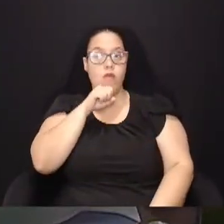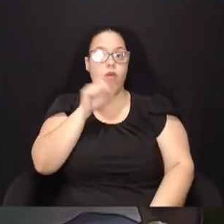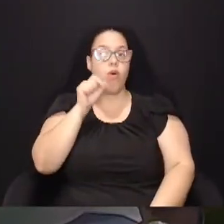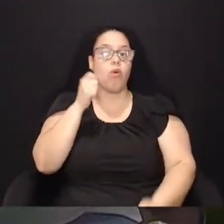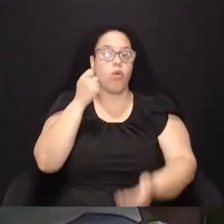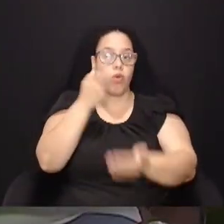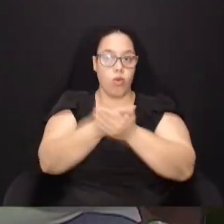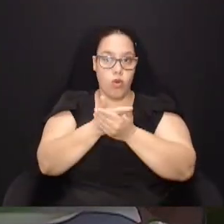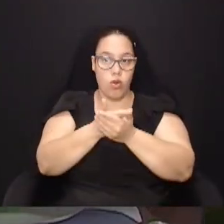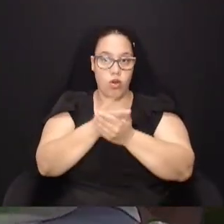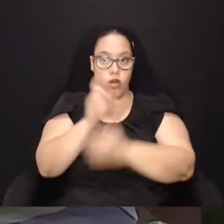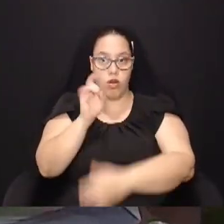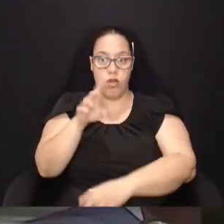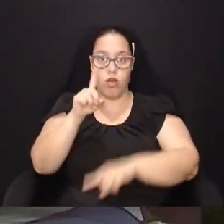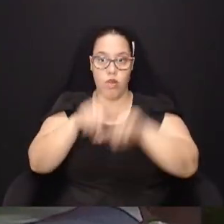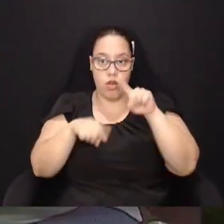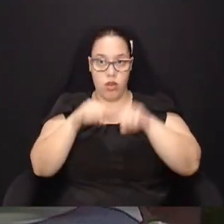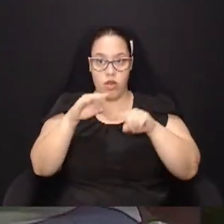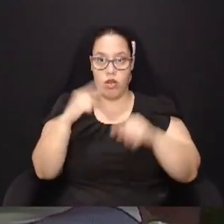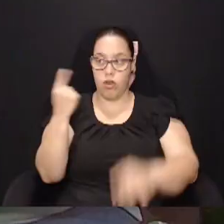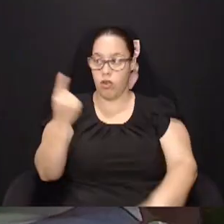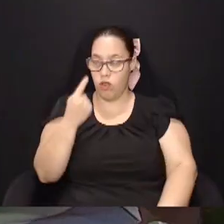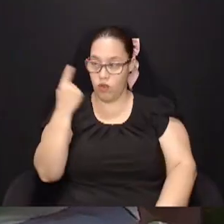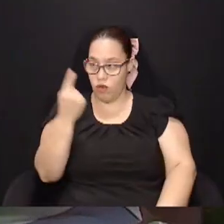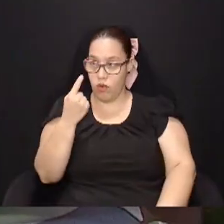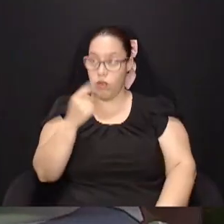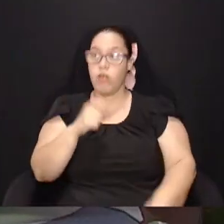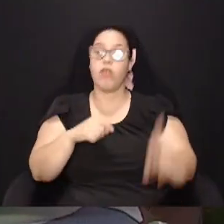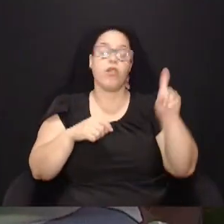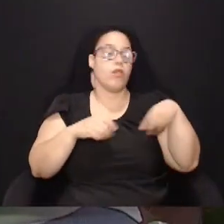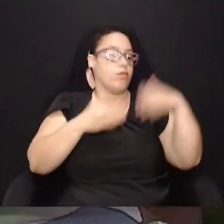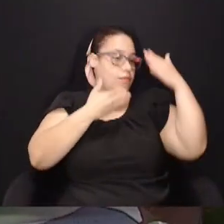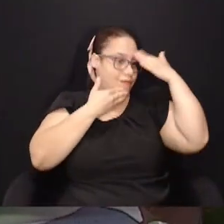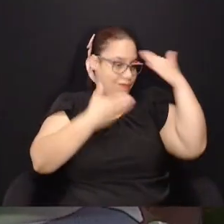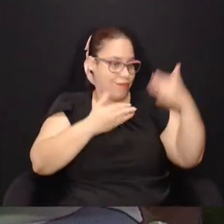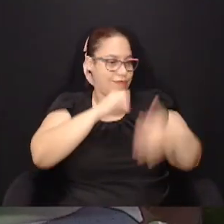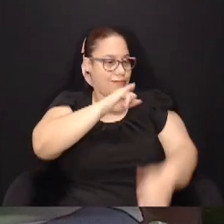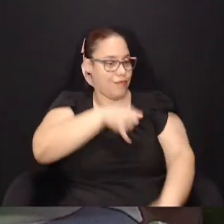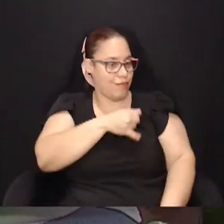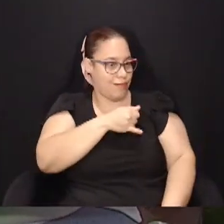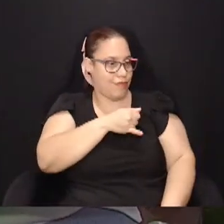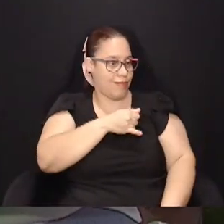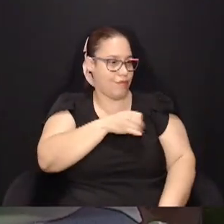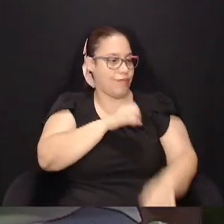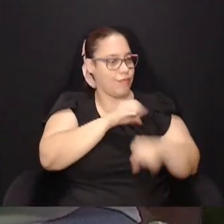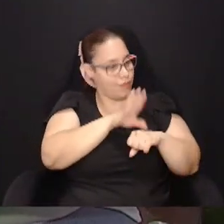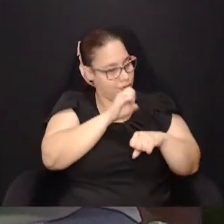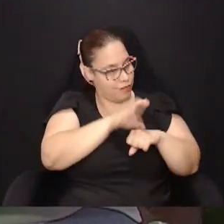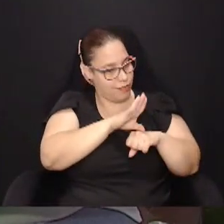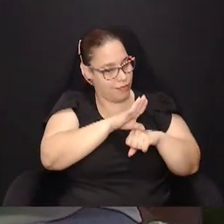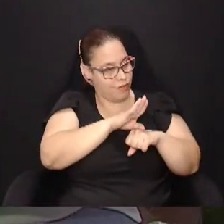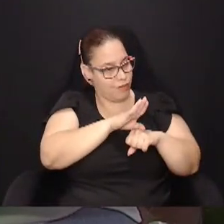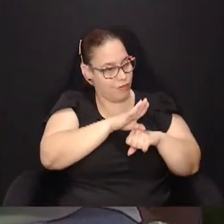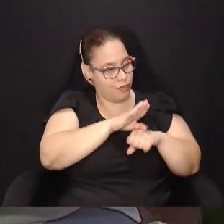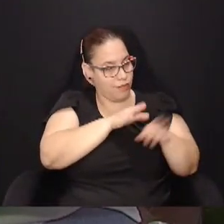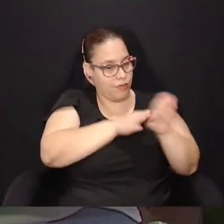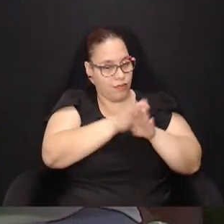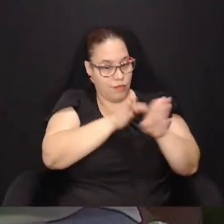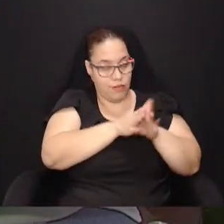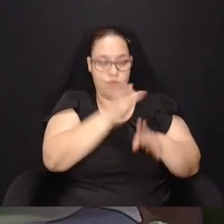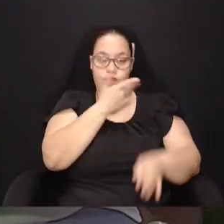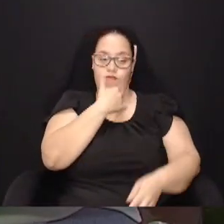Só material individual. É isso, Eli. Muito obrigado mais uma vez, né, por todas essas dicas, essas orientações para os pais, né, que estão em